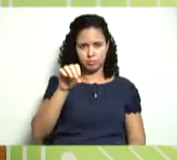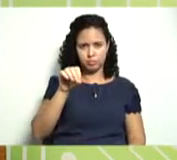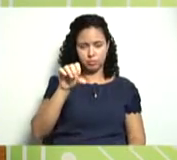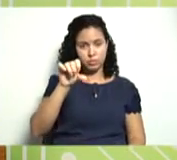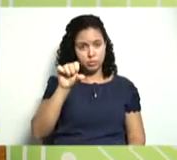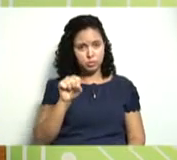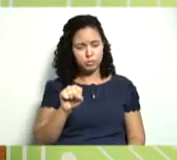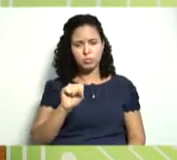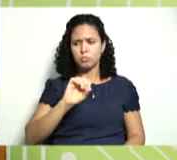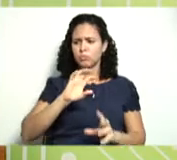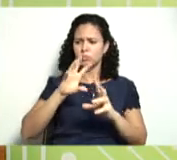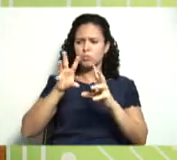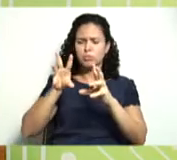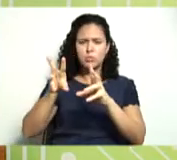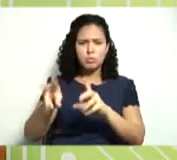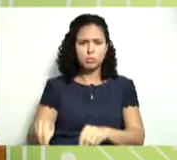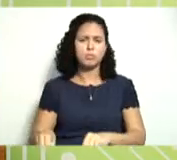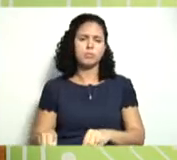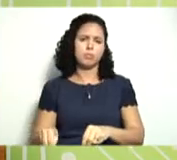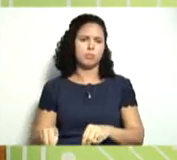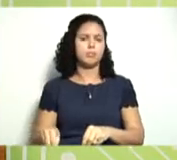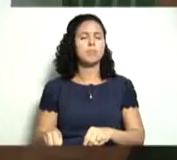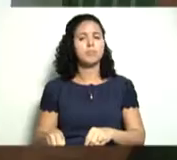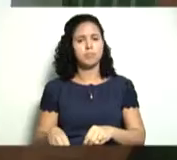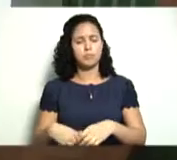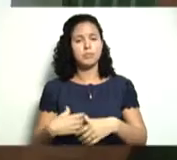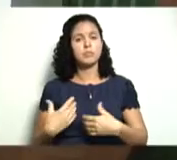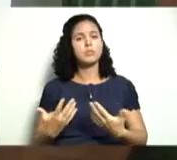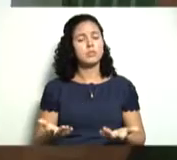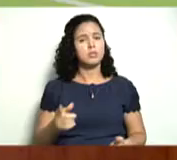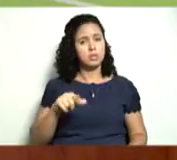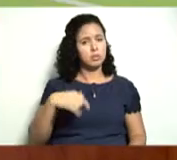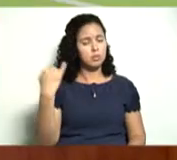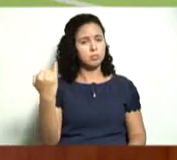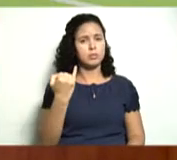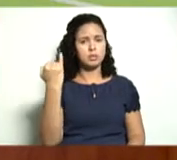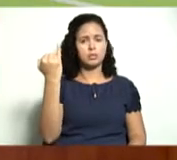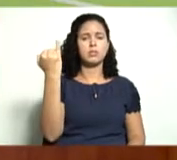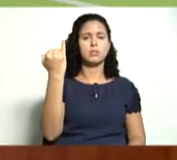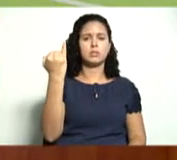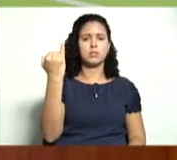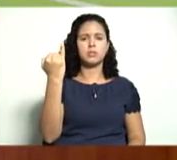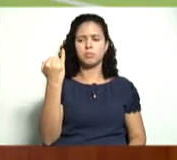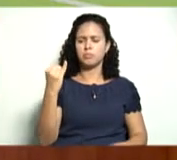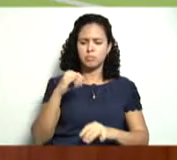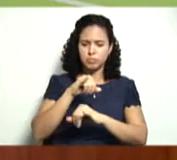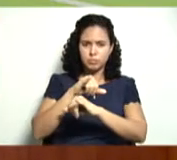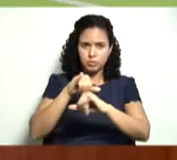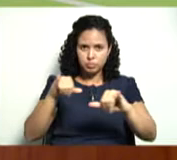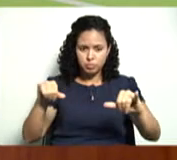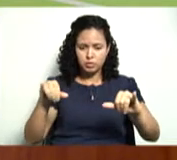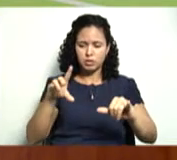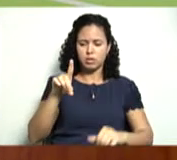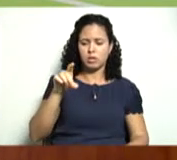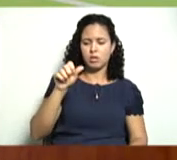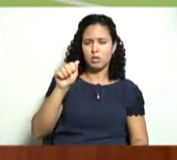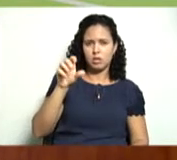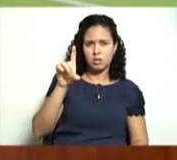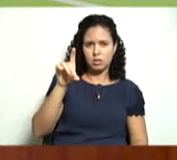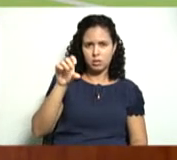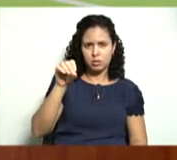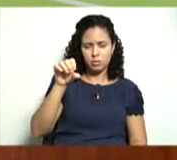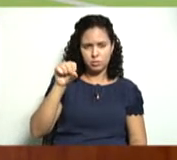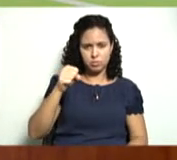tudo isso dá isso só é verdade professor é muito importante a gente ter esses dados armazenados neta a hipótese